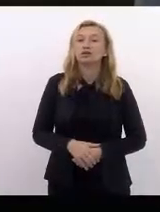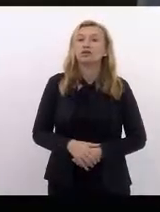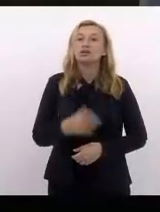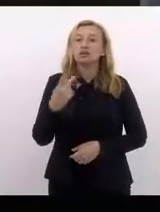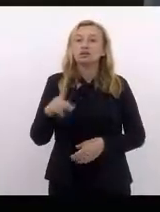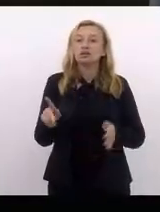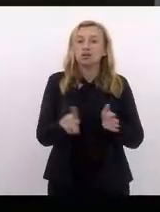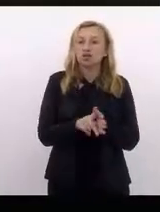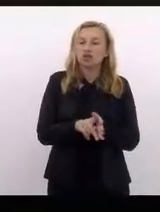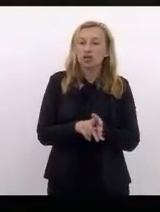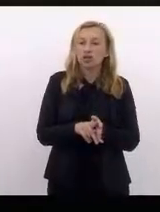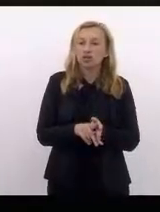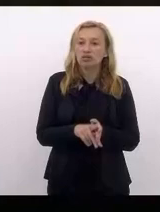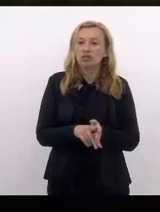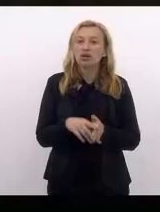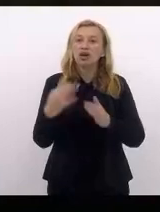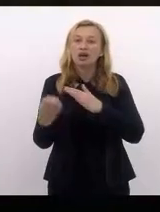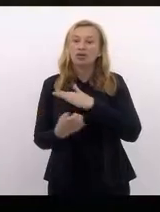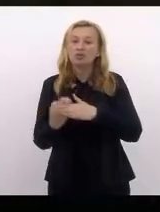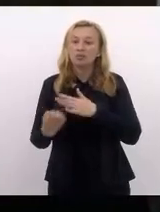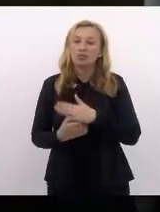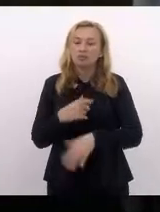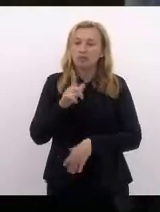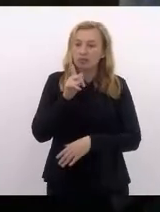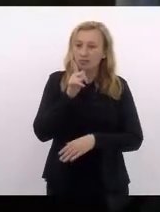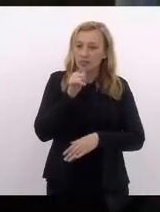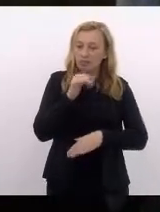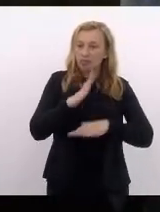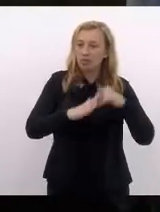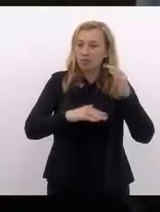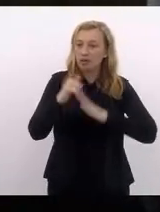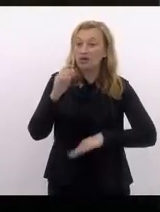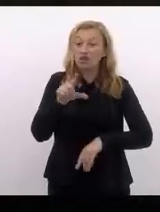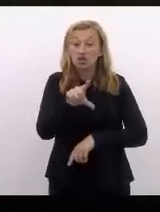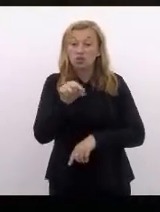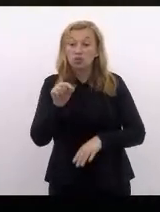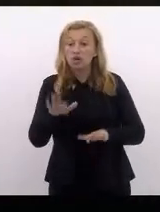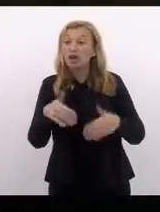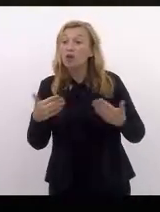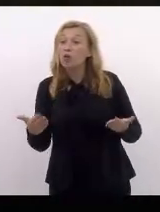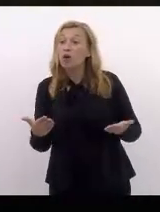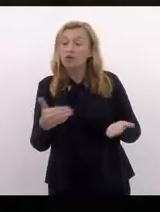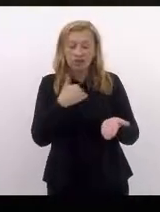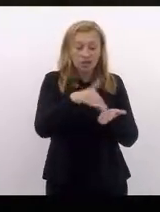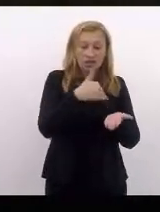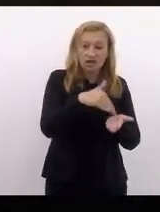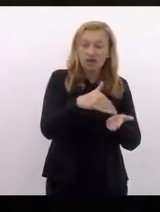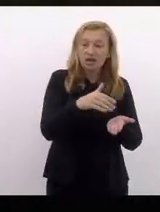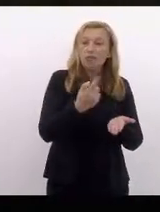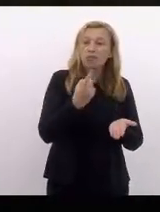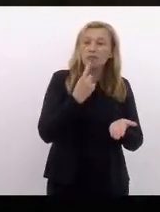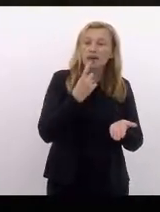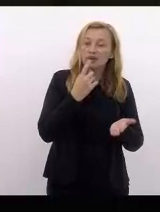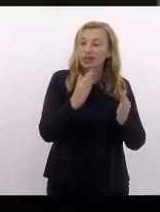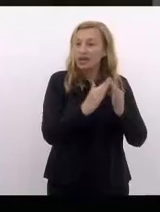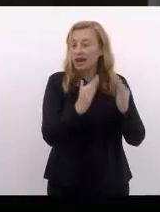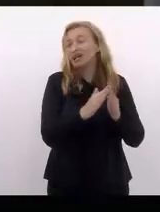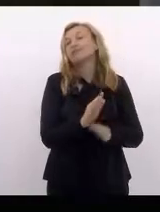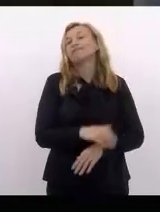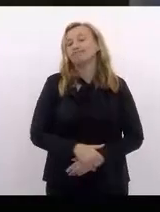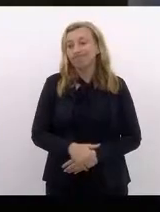através do seu projeto você dai ano ele vai poder escolher aonde vai trabalhar com a secretaria no local mais próximo